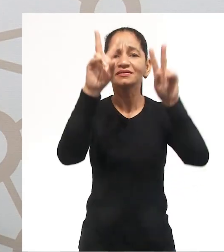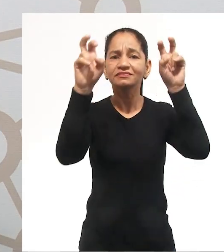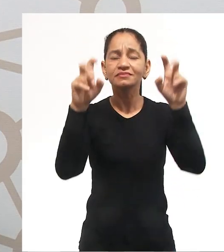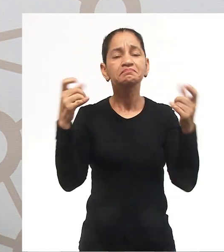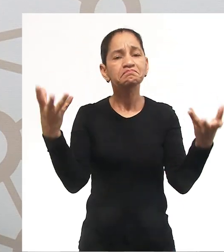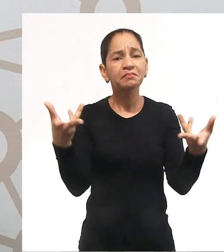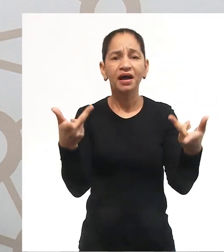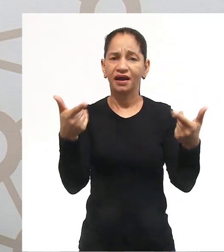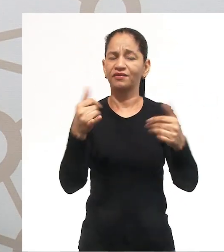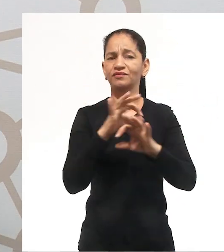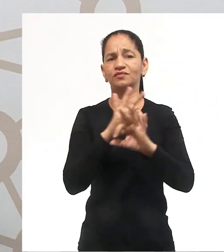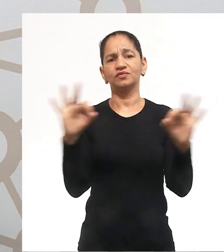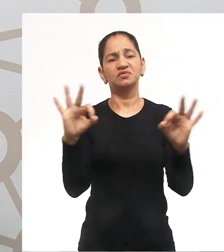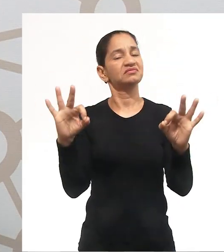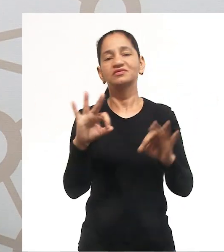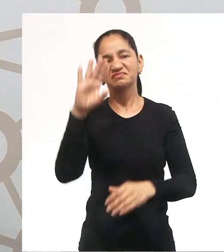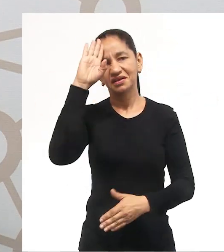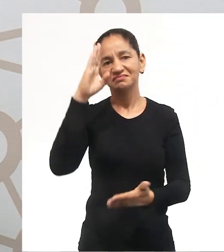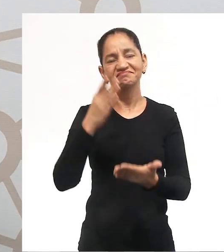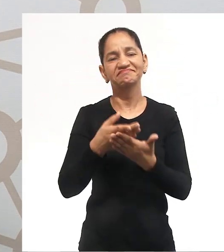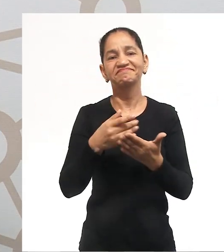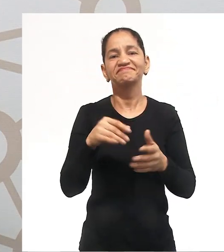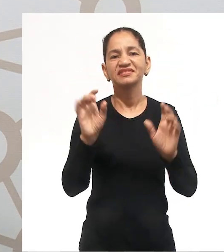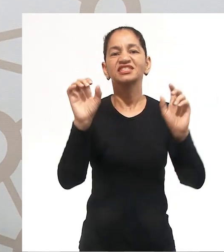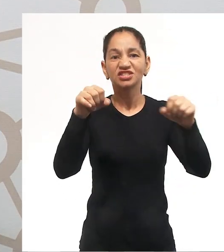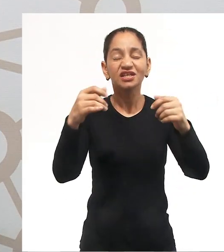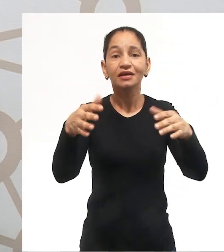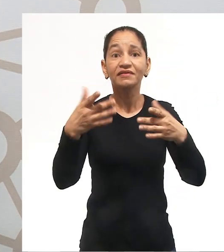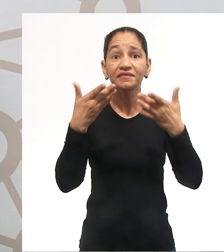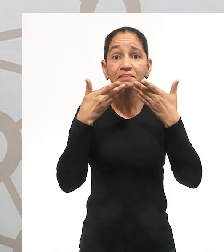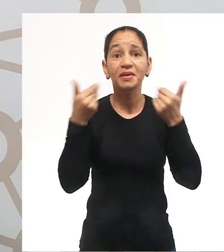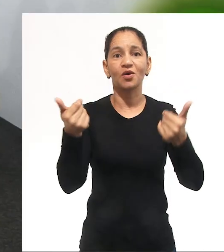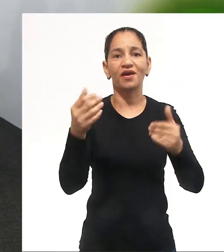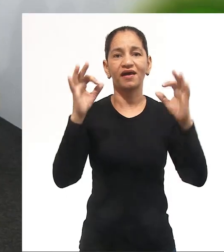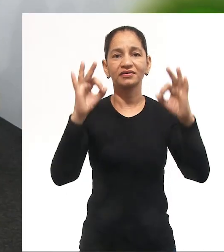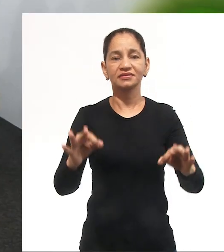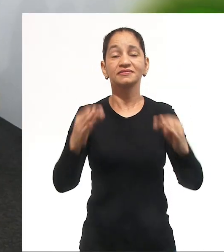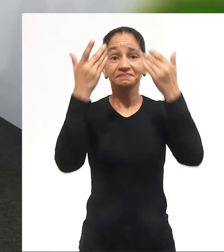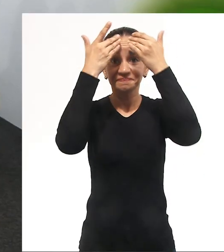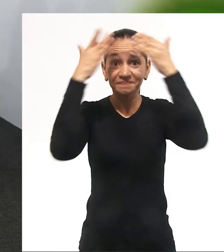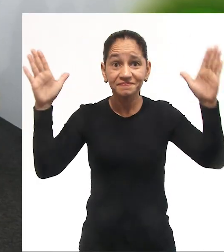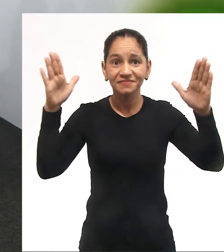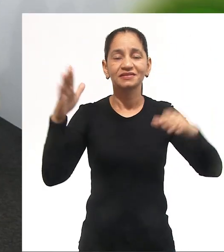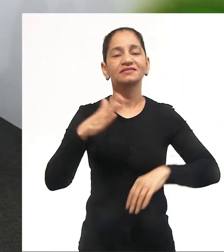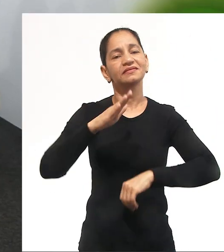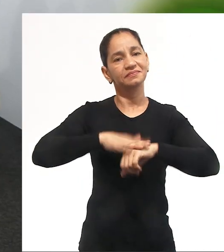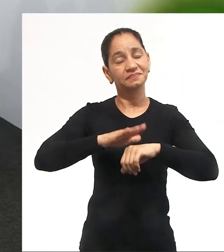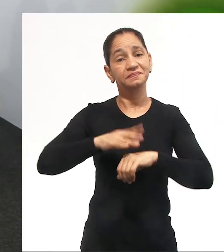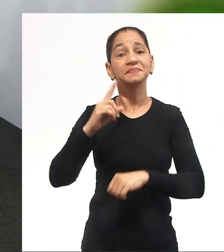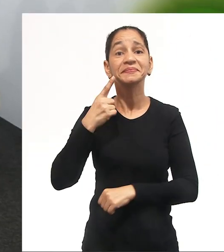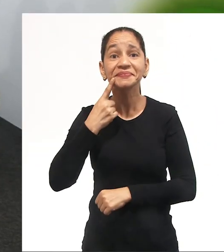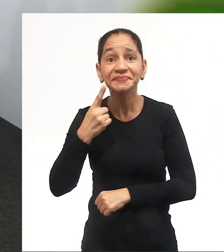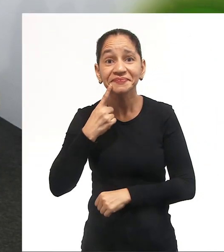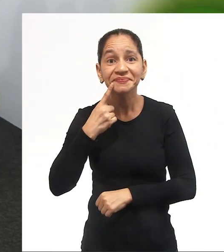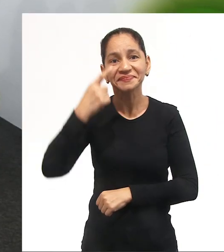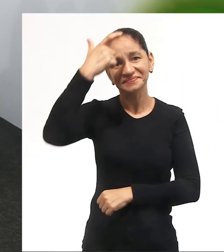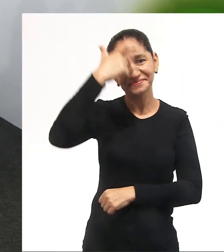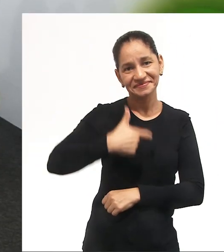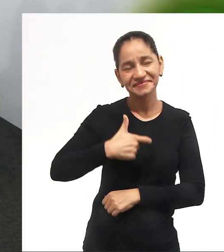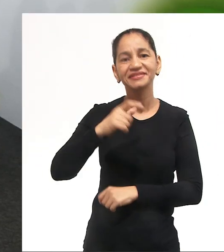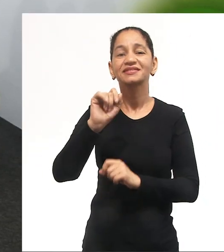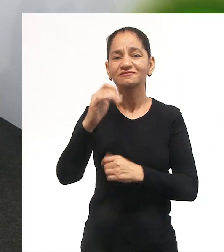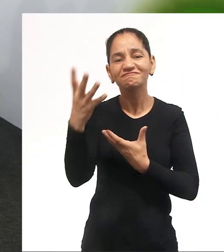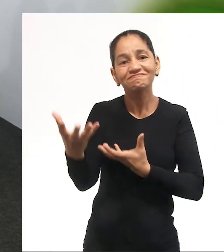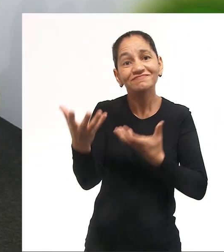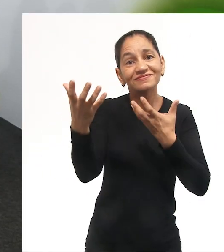é maravilhoso e eu tenho certeza que vocês não vão se arrepender. Muito obrigada, professora. Pessoas, eu que agradeço o convite, né, de